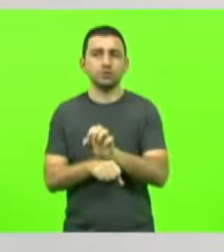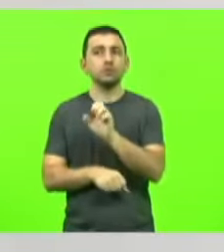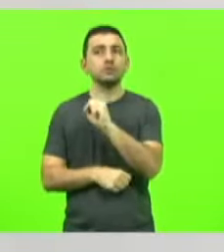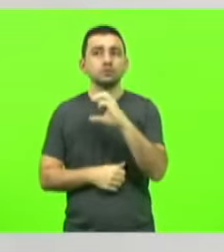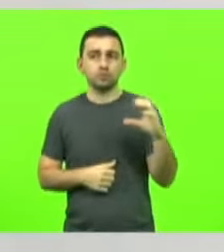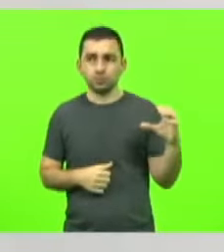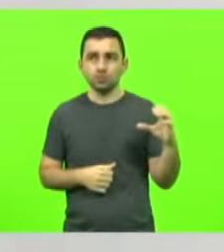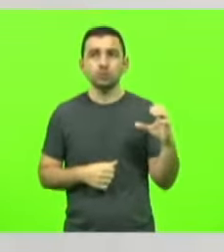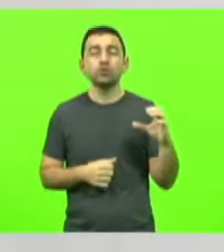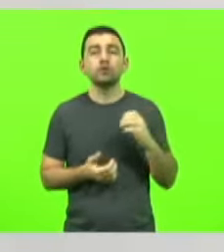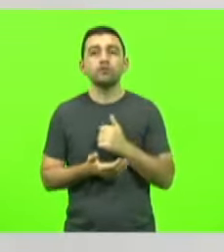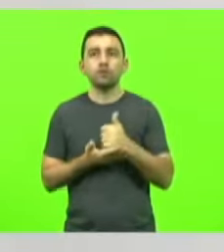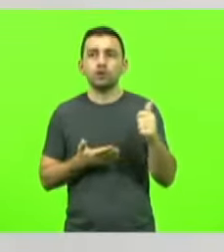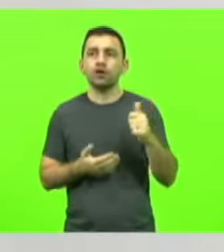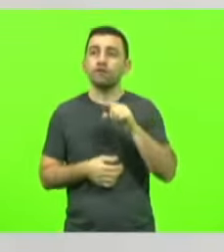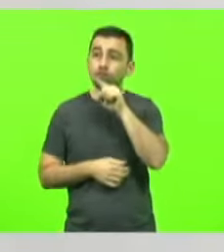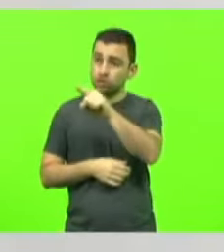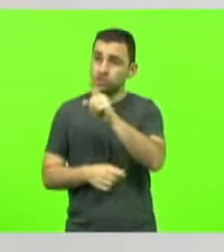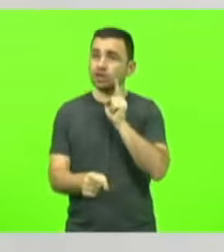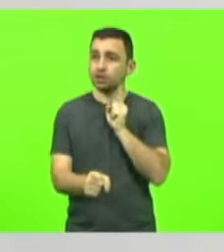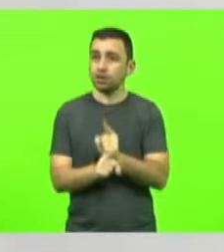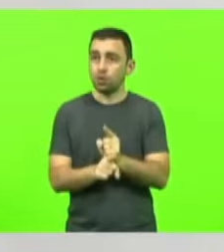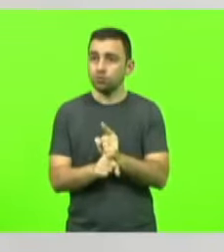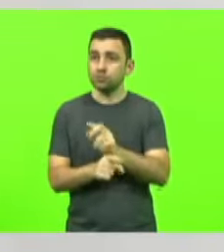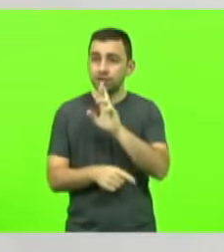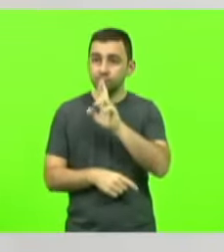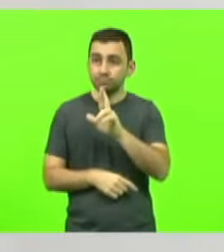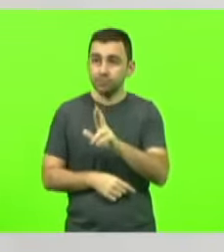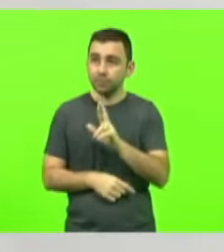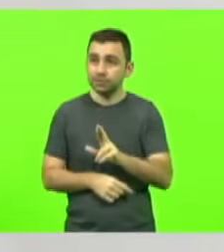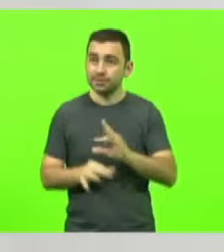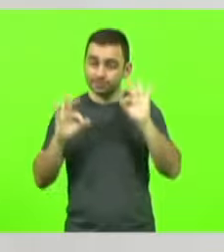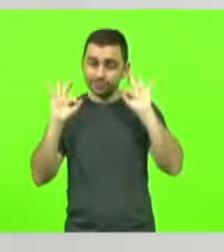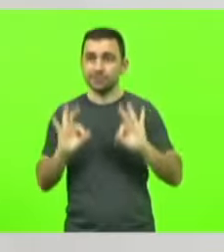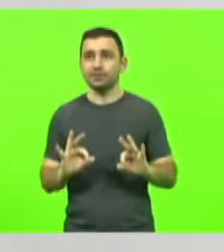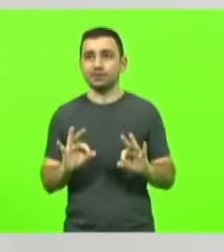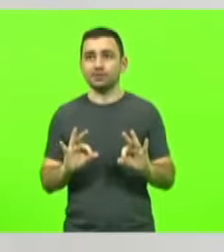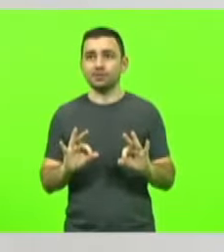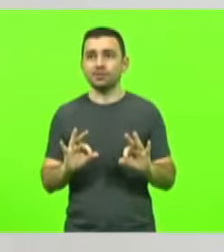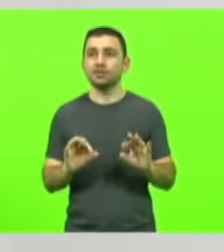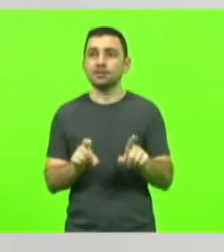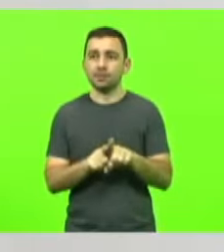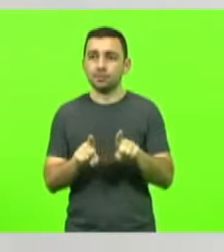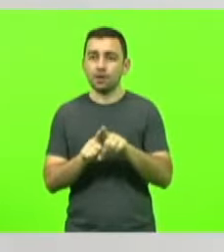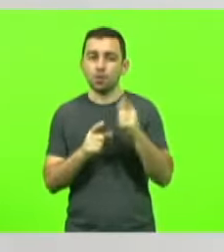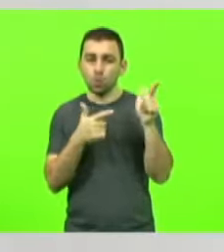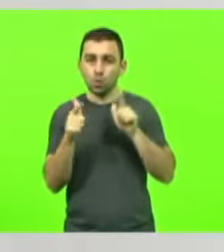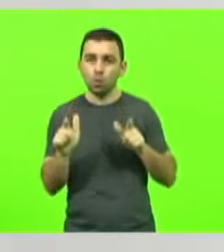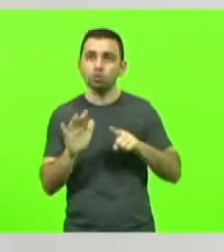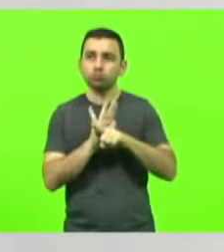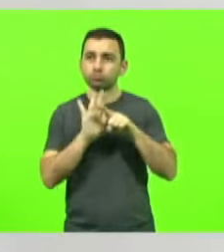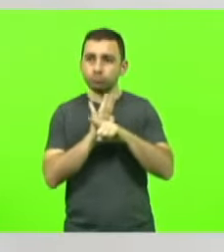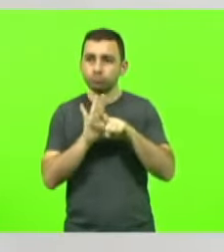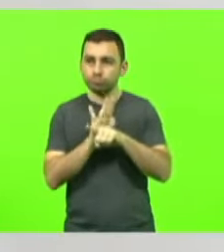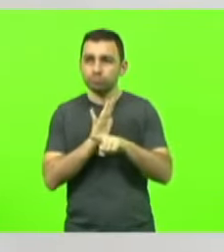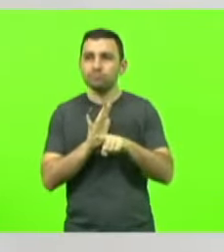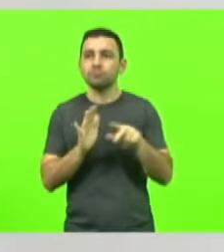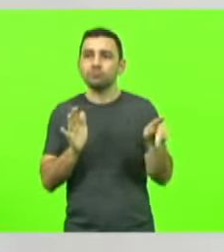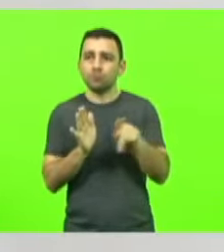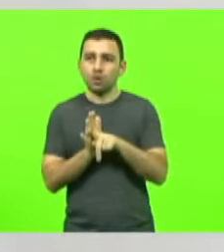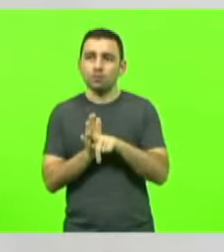Catarina passou, lá o senhor vai encontrar respostas pontuais a esses e outros questionamentos que envolvem